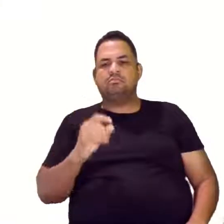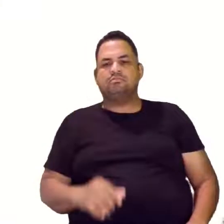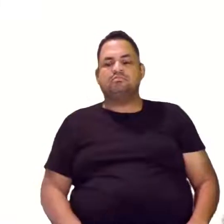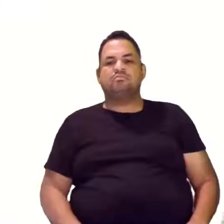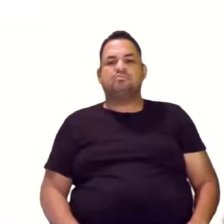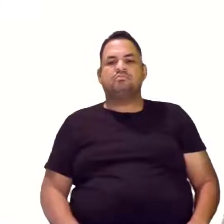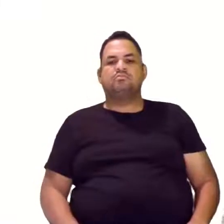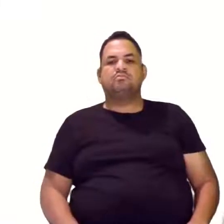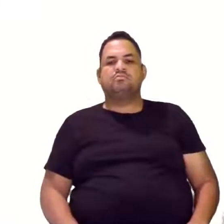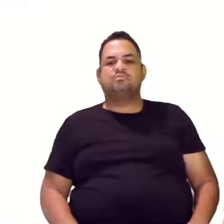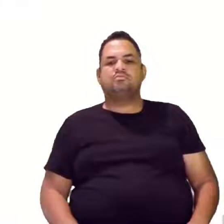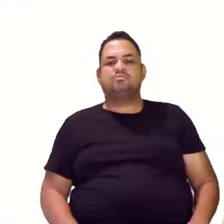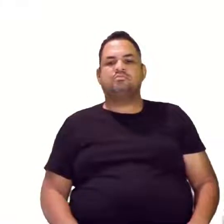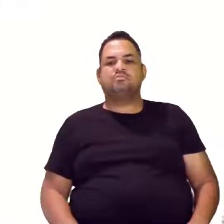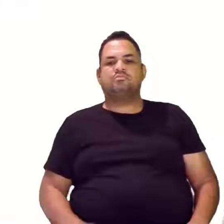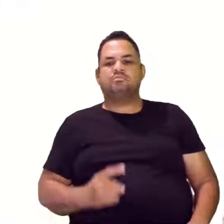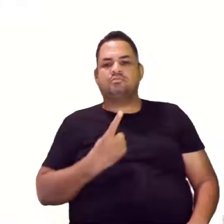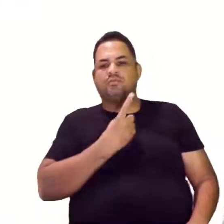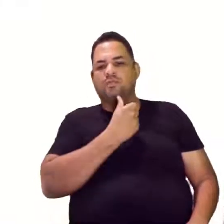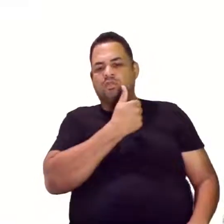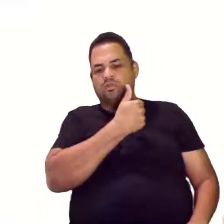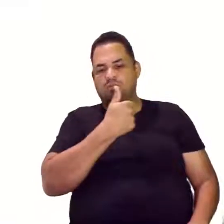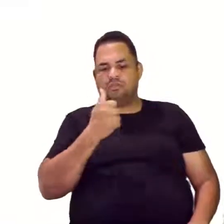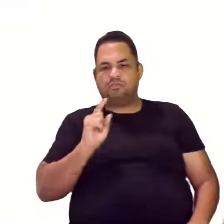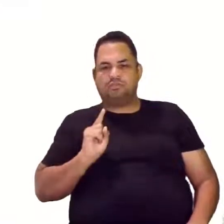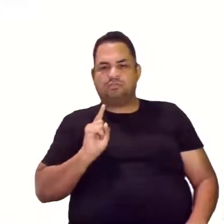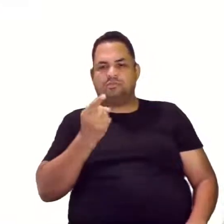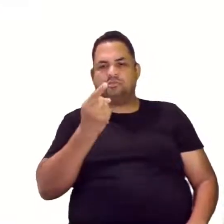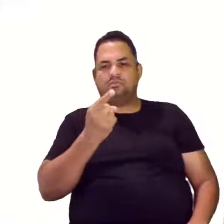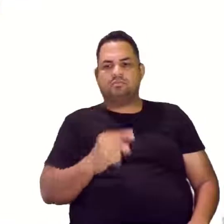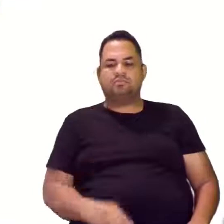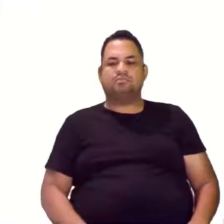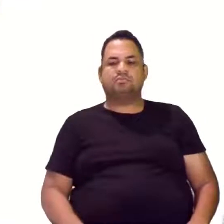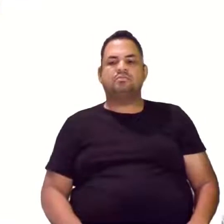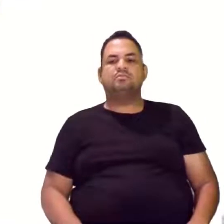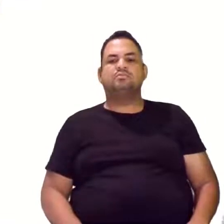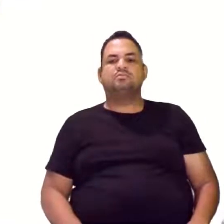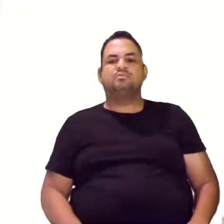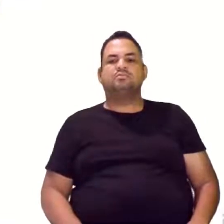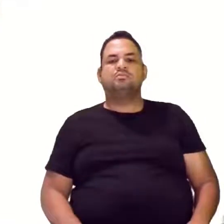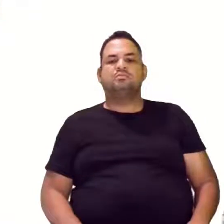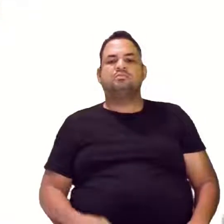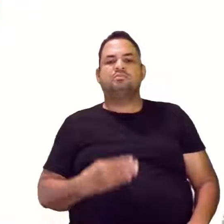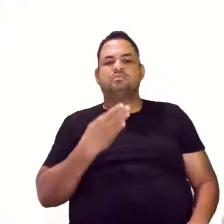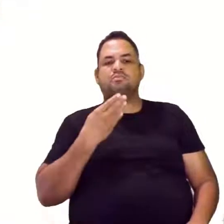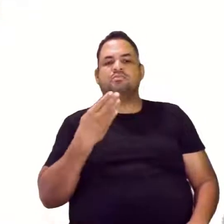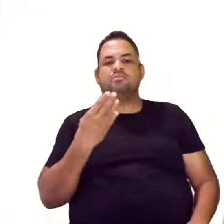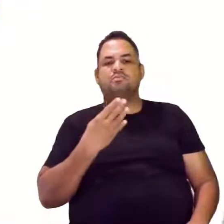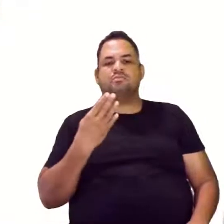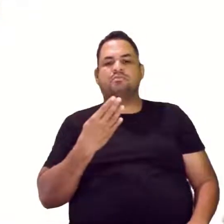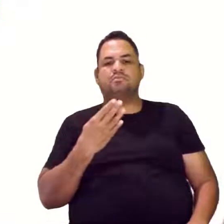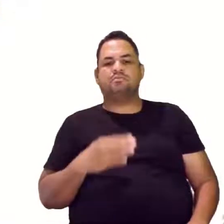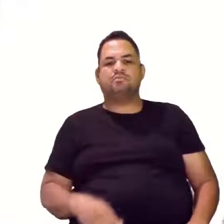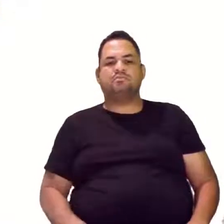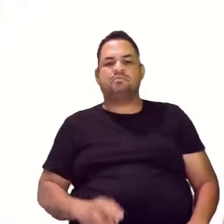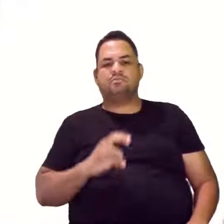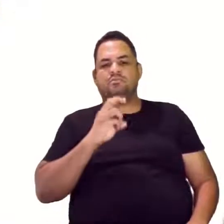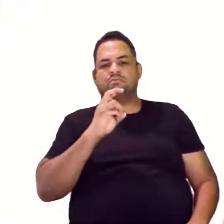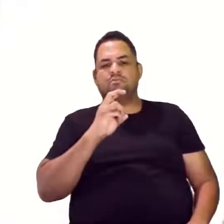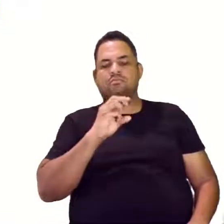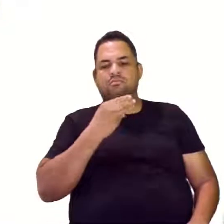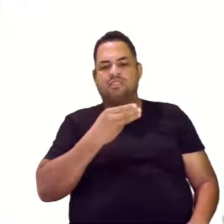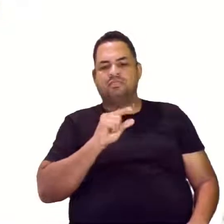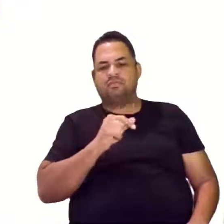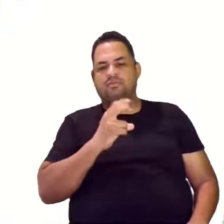vezes 5 vai dar mais 1.000. Então, 11.000. Muito bem. Vamos lá no quarto agora.